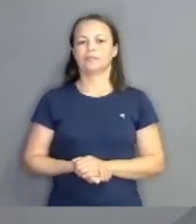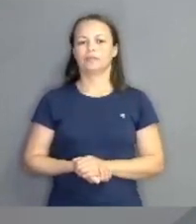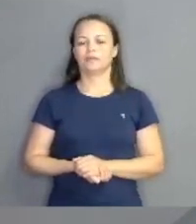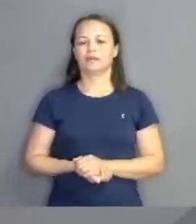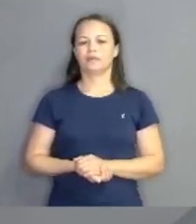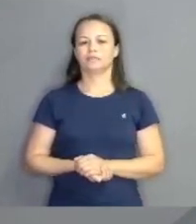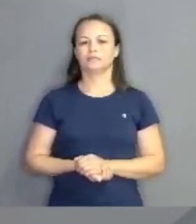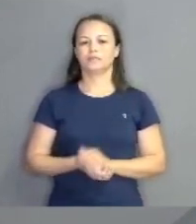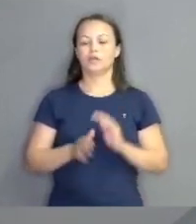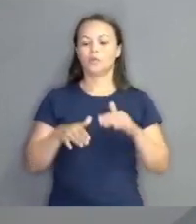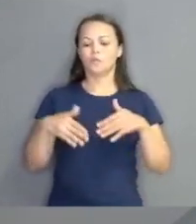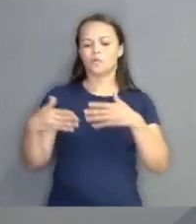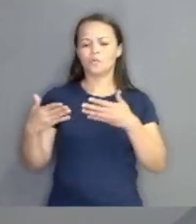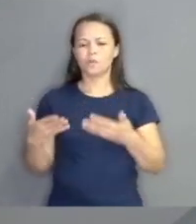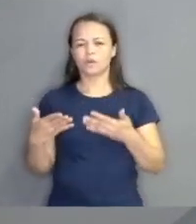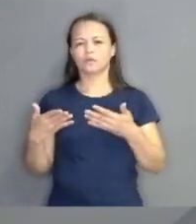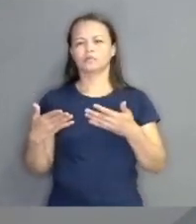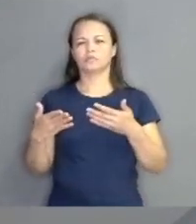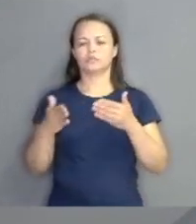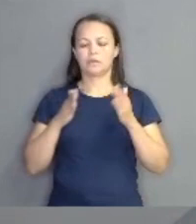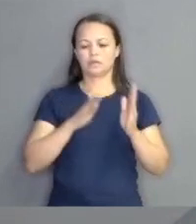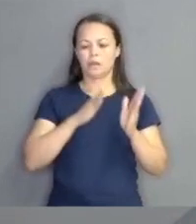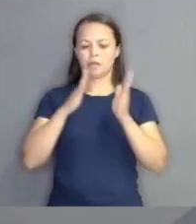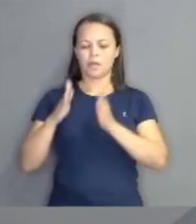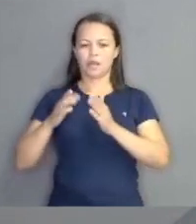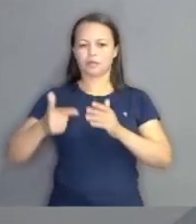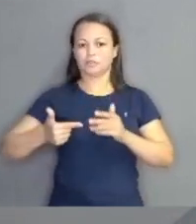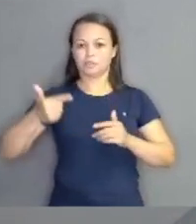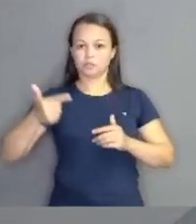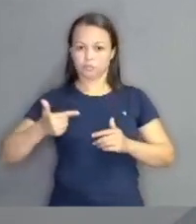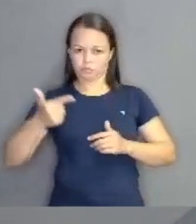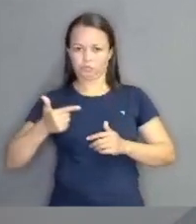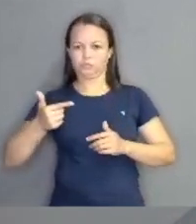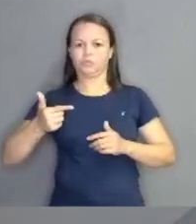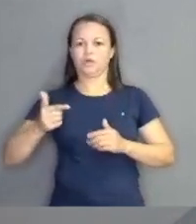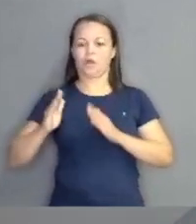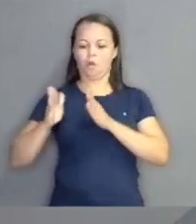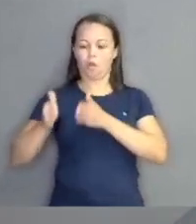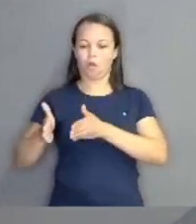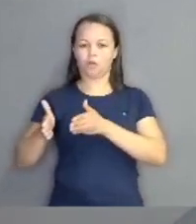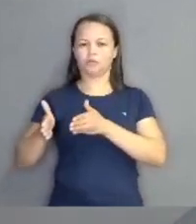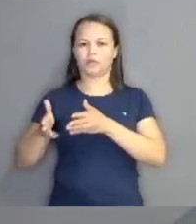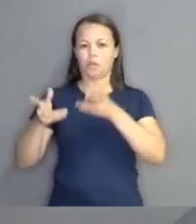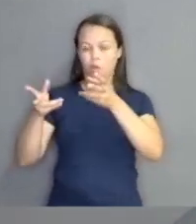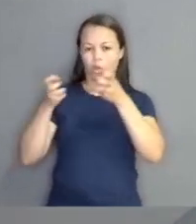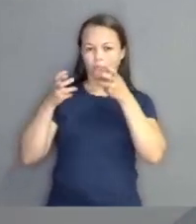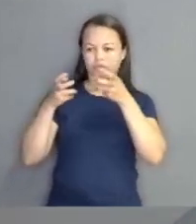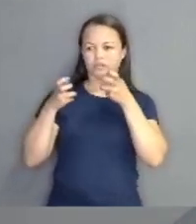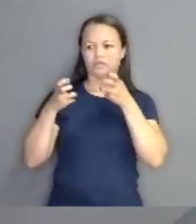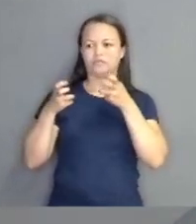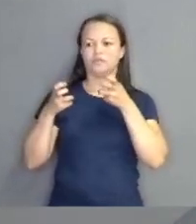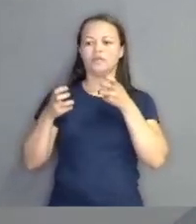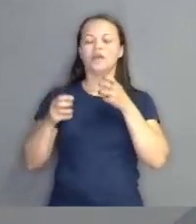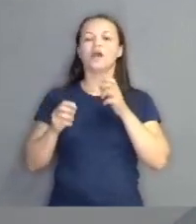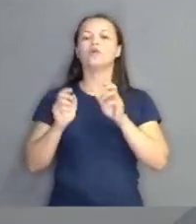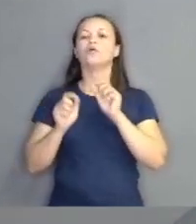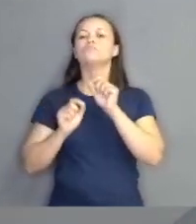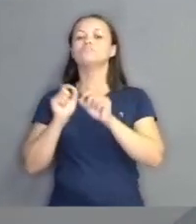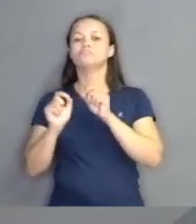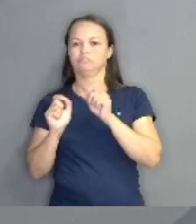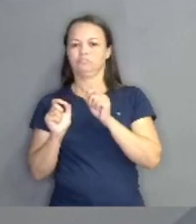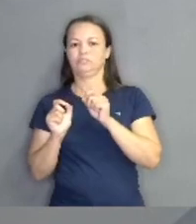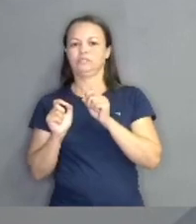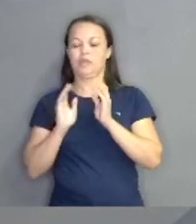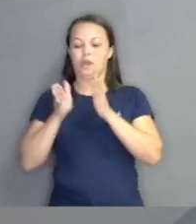Quando a gente passa para a segunda ordem, observe, tá? É a ordem de quê? De